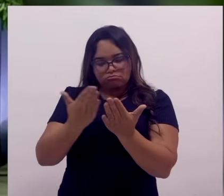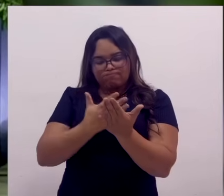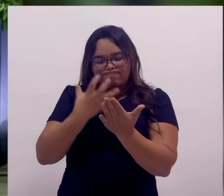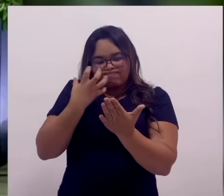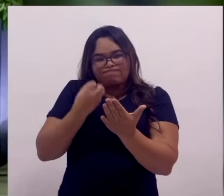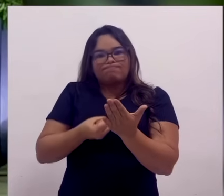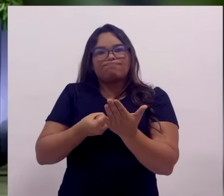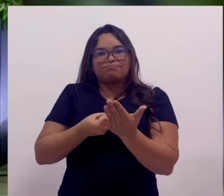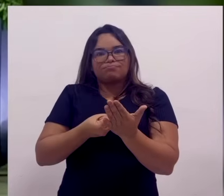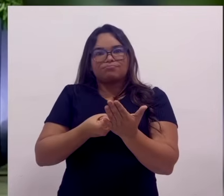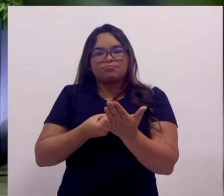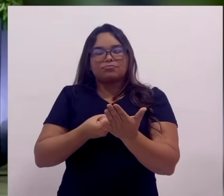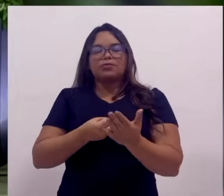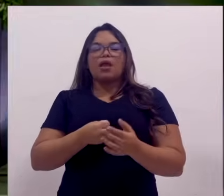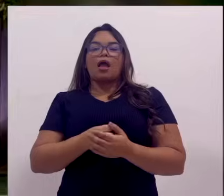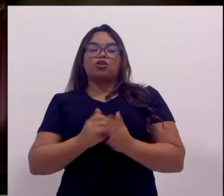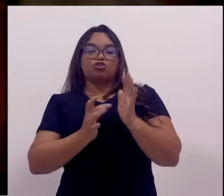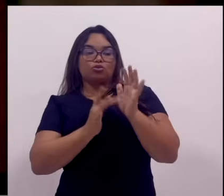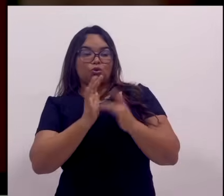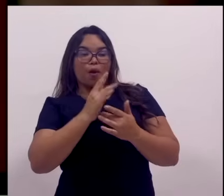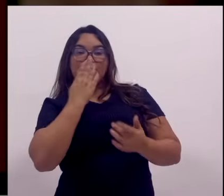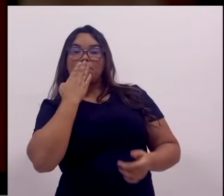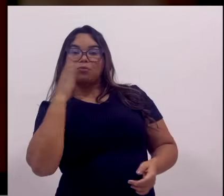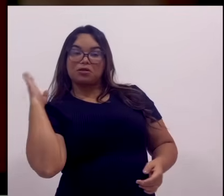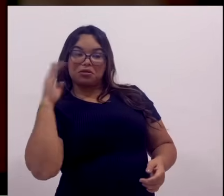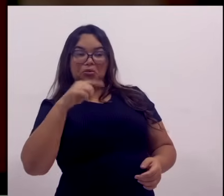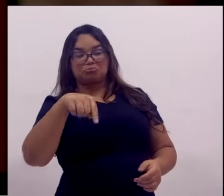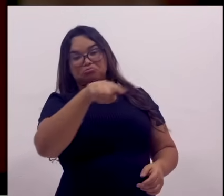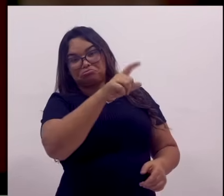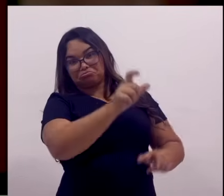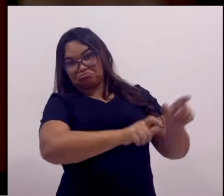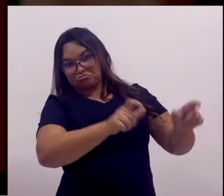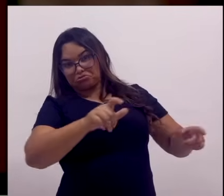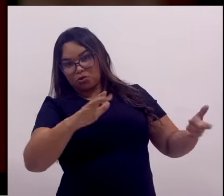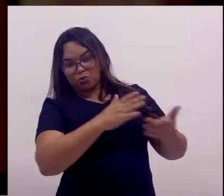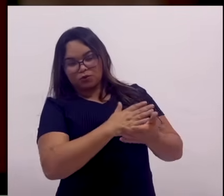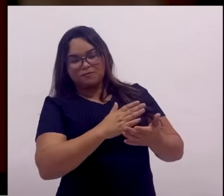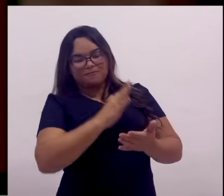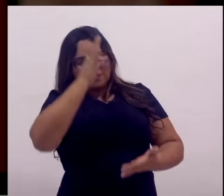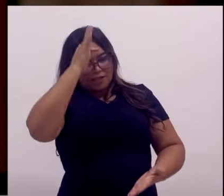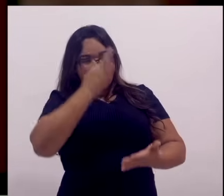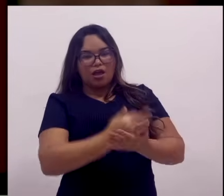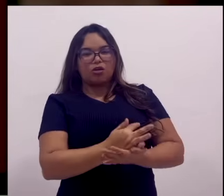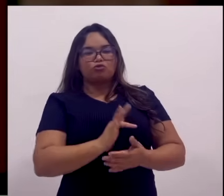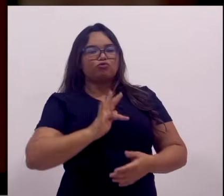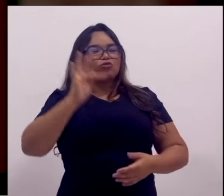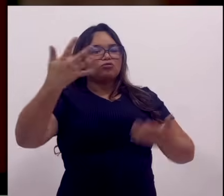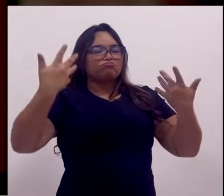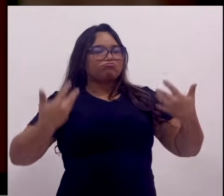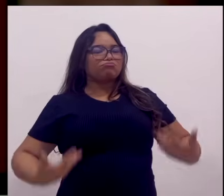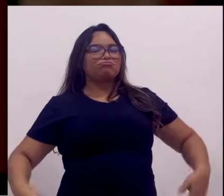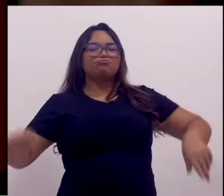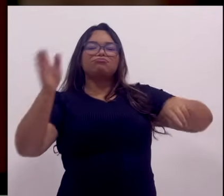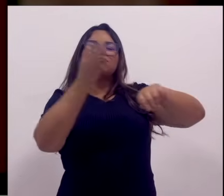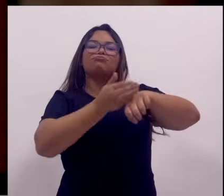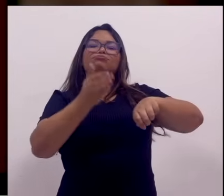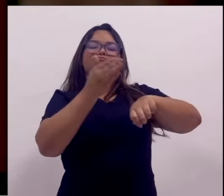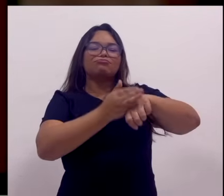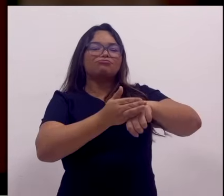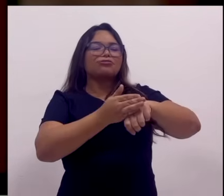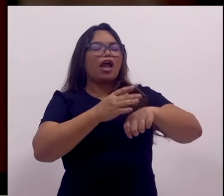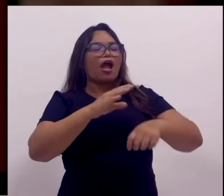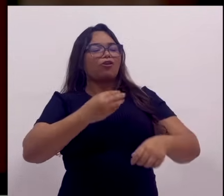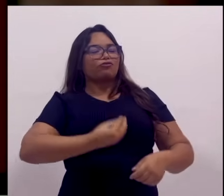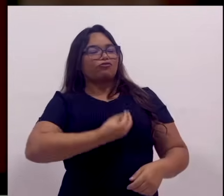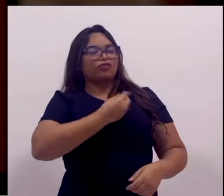ser a verdade. O que vencer será vestido de vestes brancas, e de maneira alguma eu riscarei do livro da vida. E